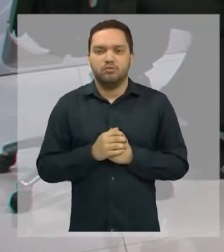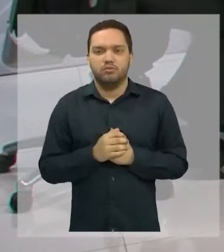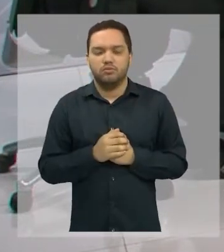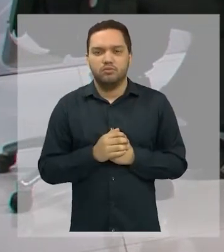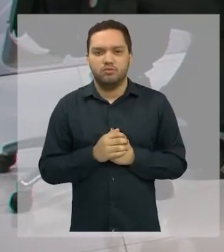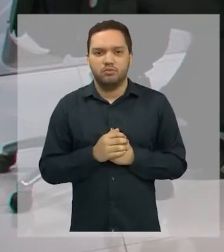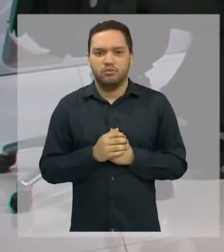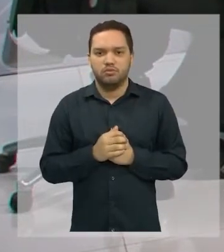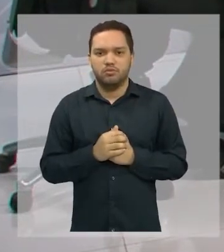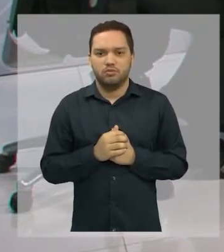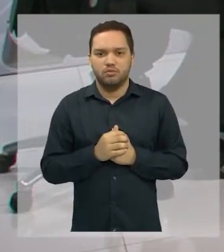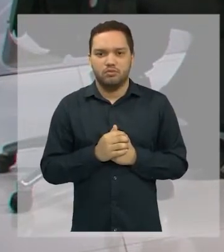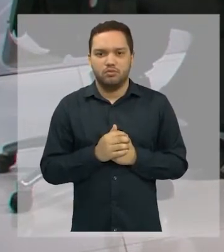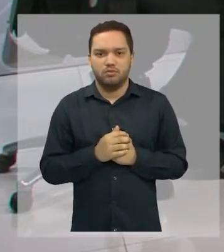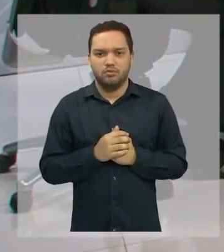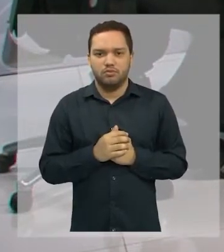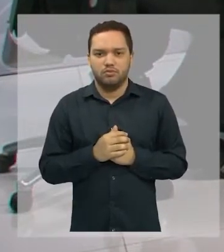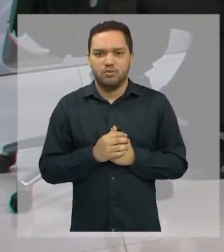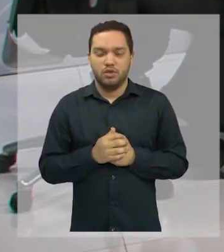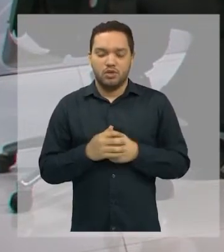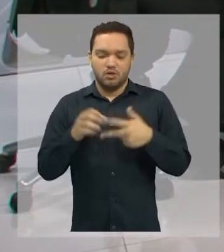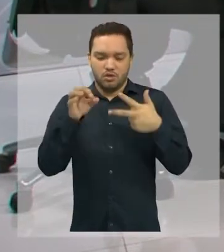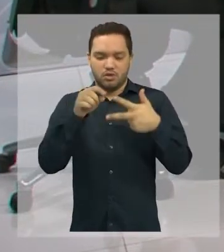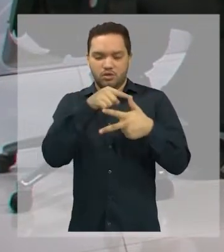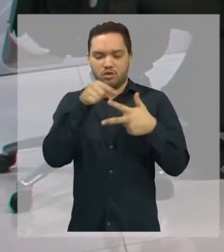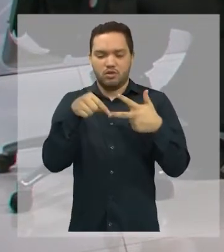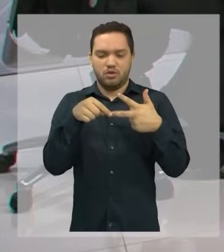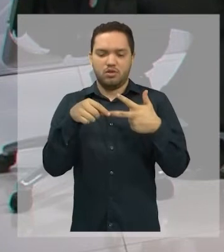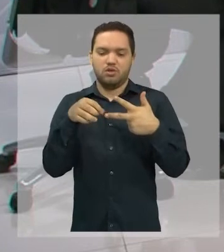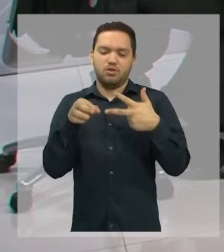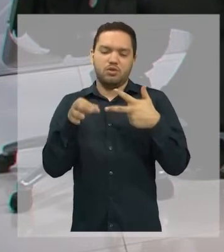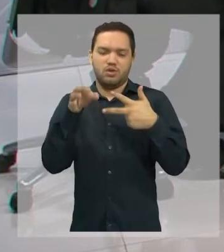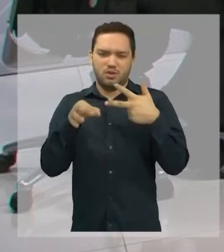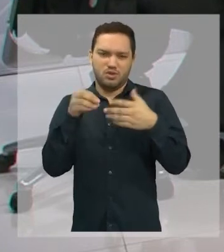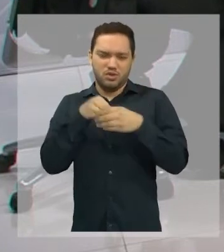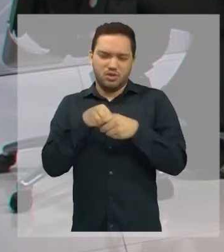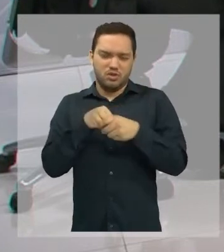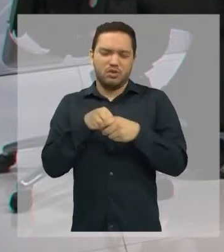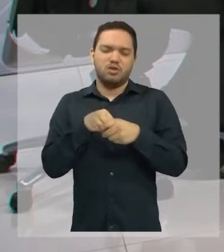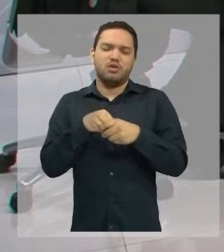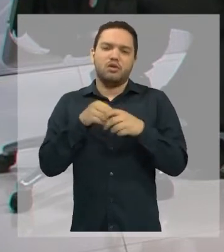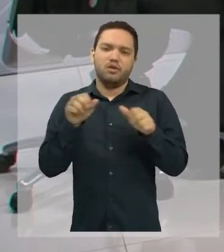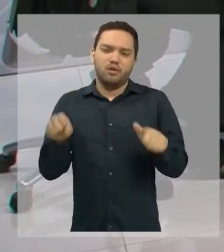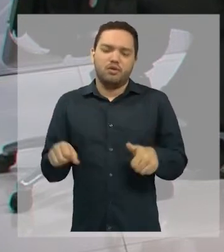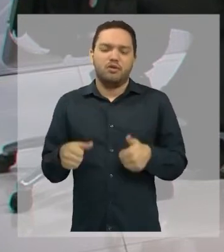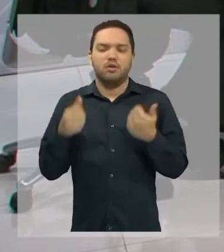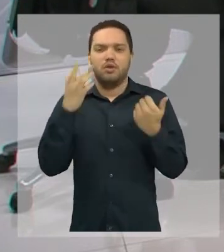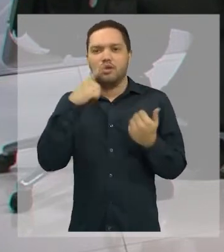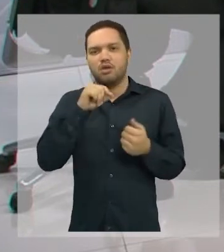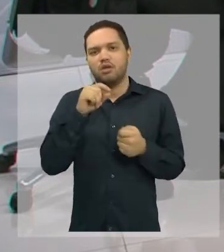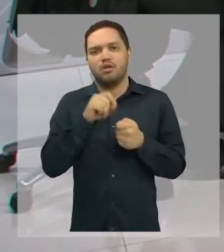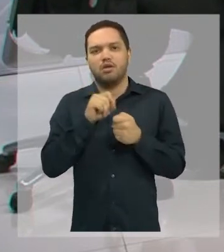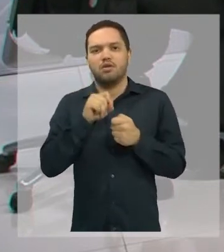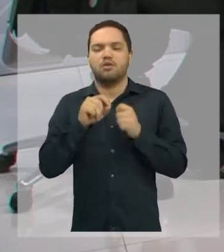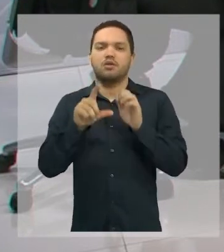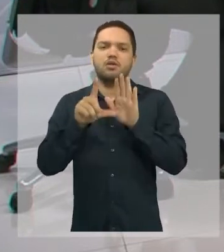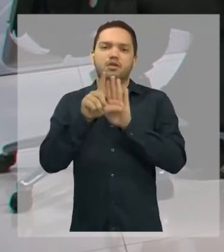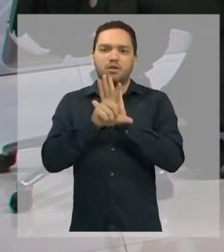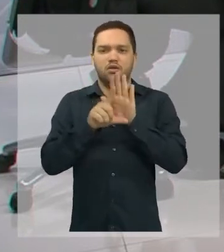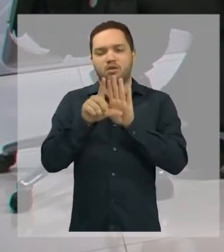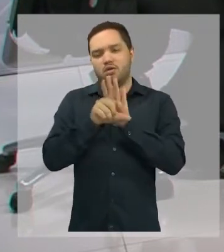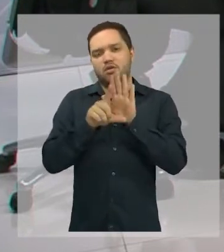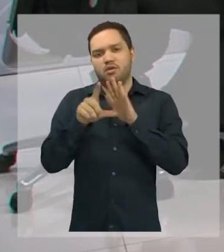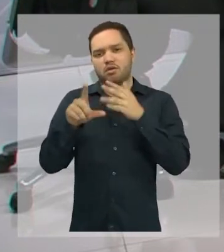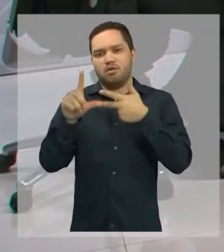feito em termos de aperfeiçoamento dessas instâncias. E aí quem vai fazer isso, eu creio que deva ser o legislativo. Eu não gosto de ver o